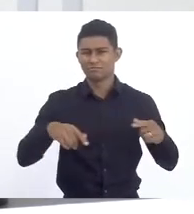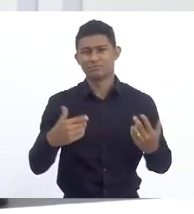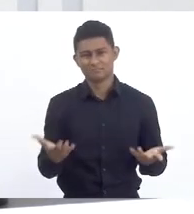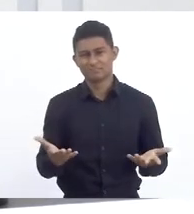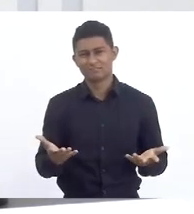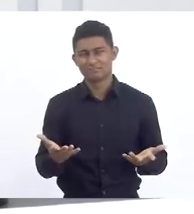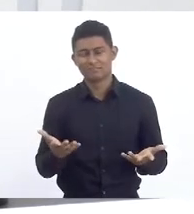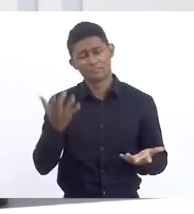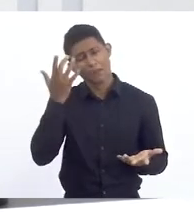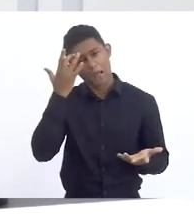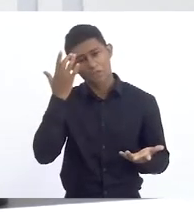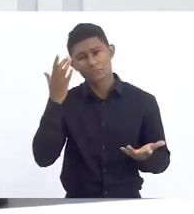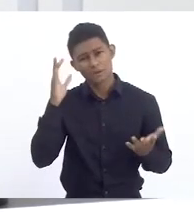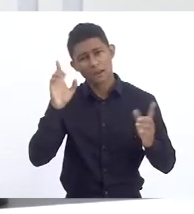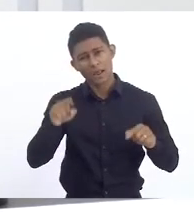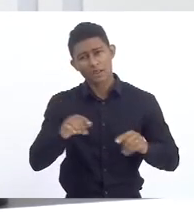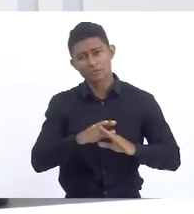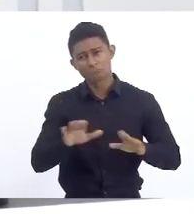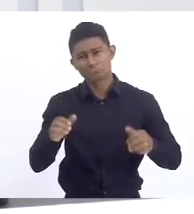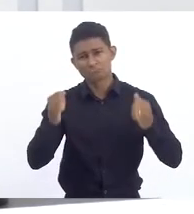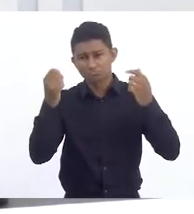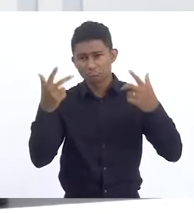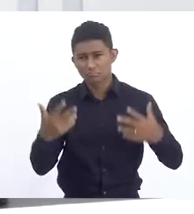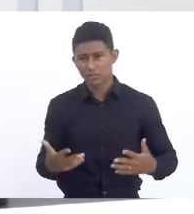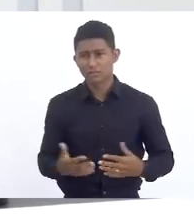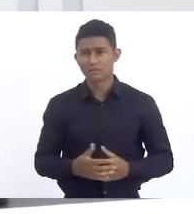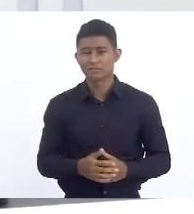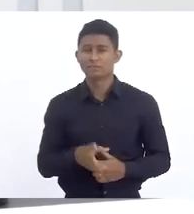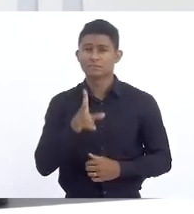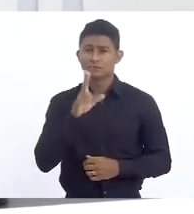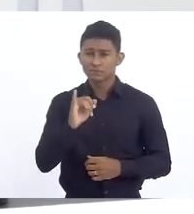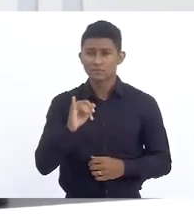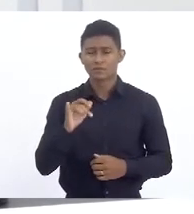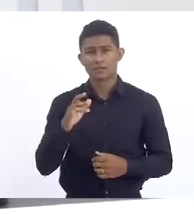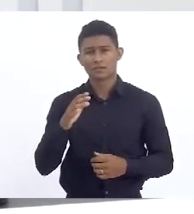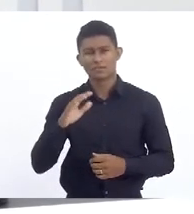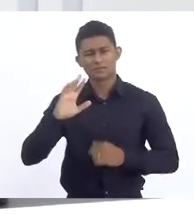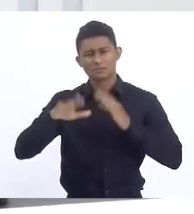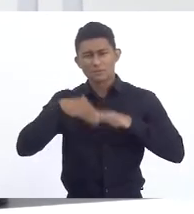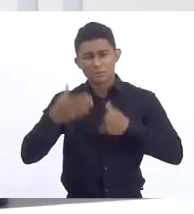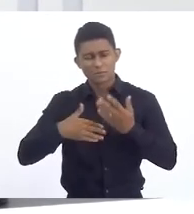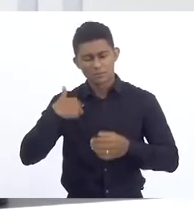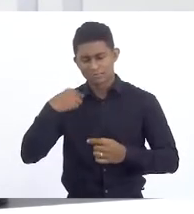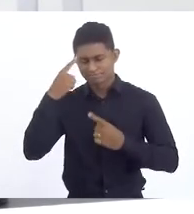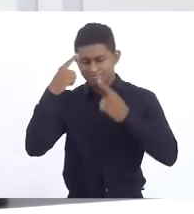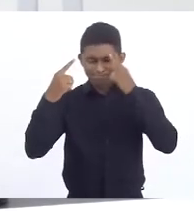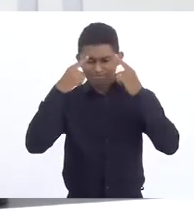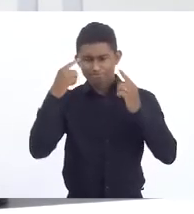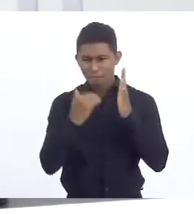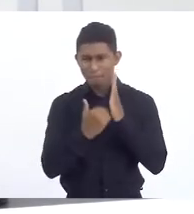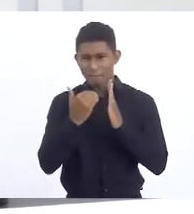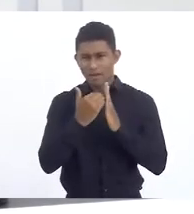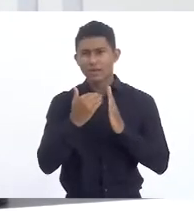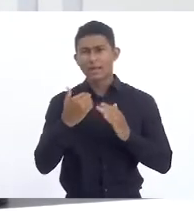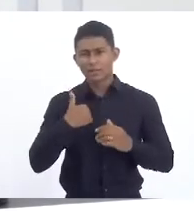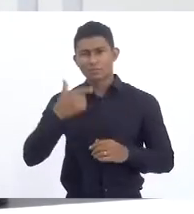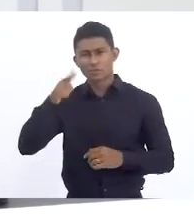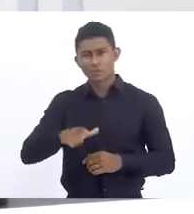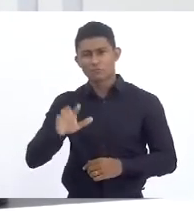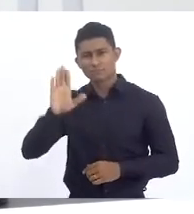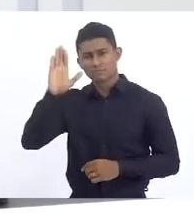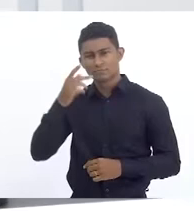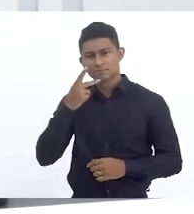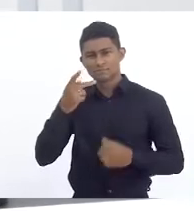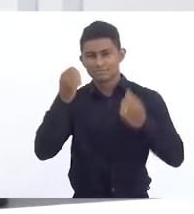Era, acho que, basicamente isso que eu tenho a colocar. Se, enfim, se mais alguma coisa, porventura, eu lembrar, eu coloco, peço a palavra em seguida.